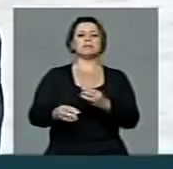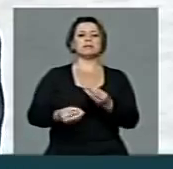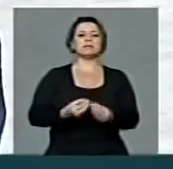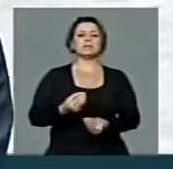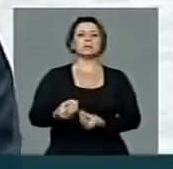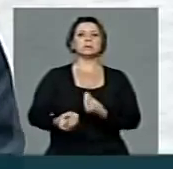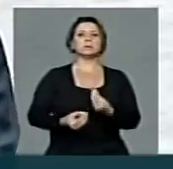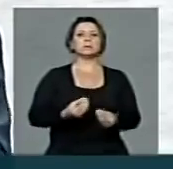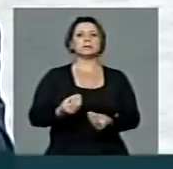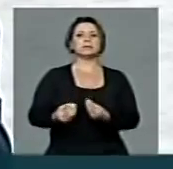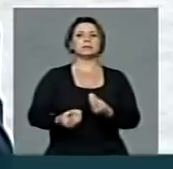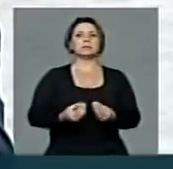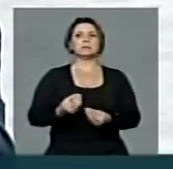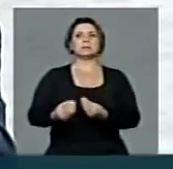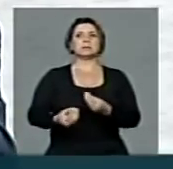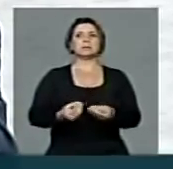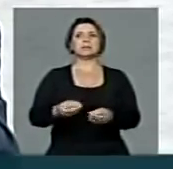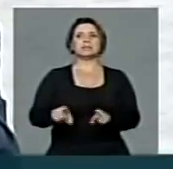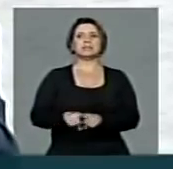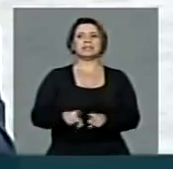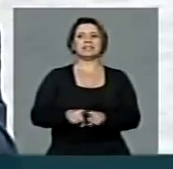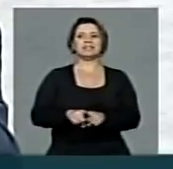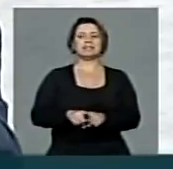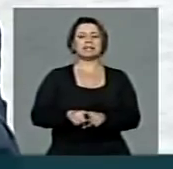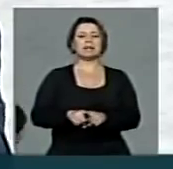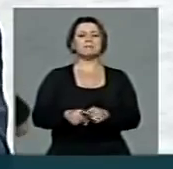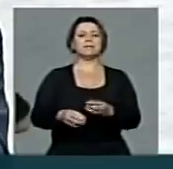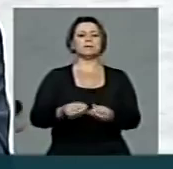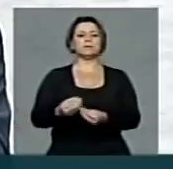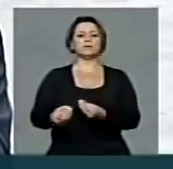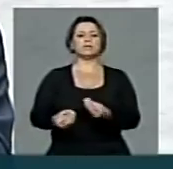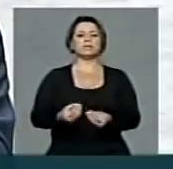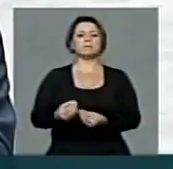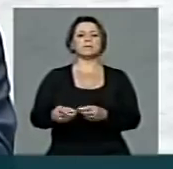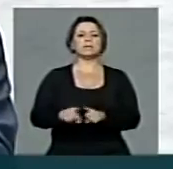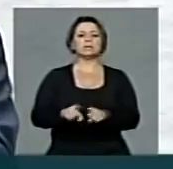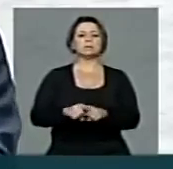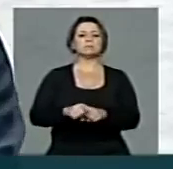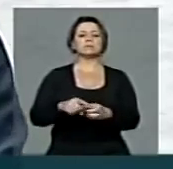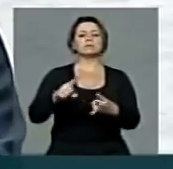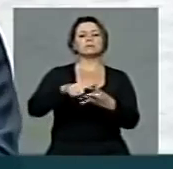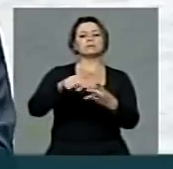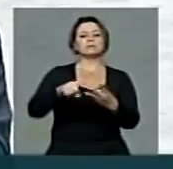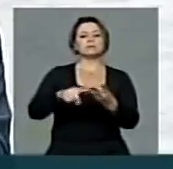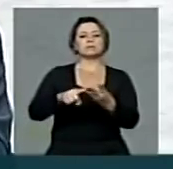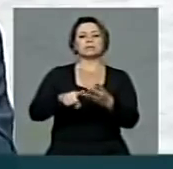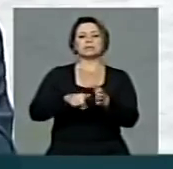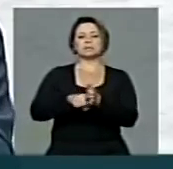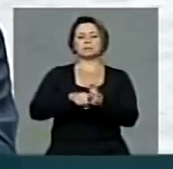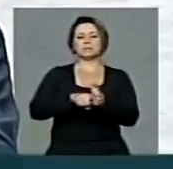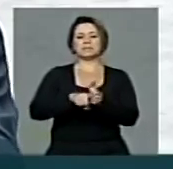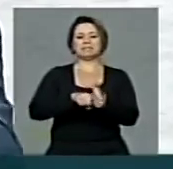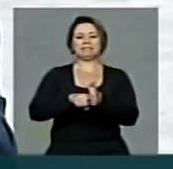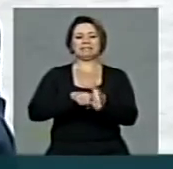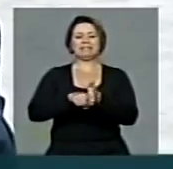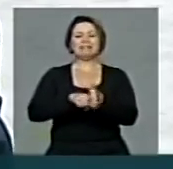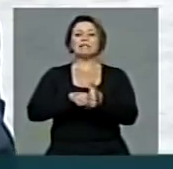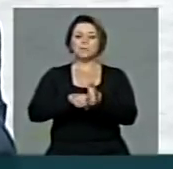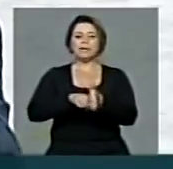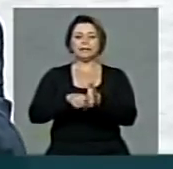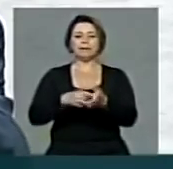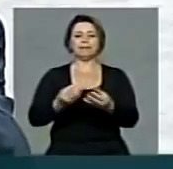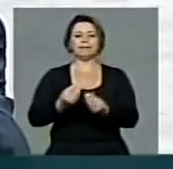de extensão e no trabalho de pesquisa. São três elementos que estão integrados. Se um